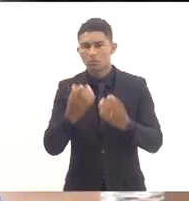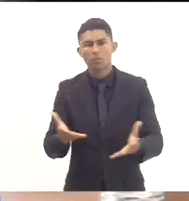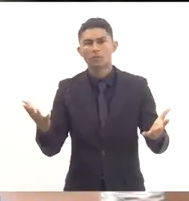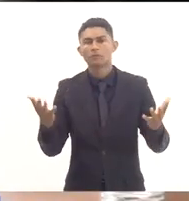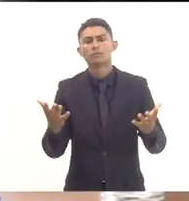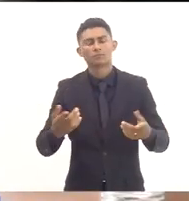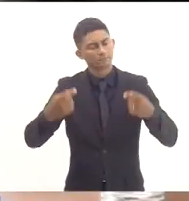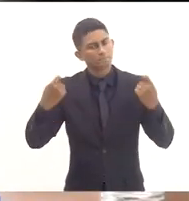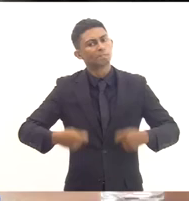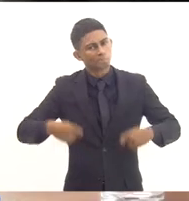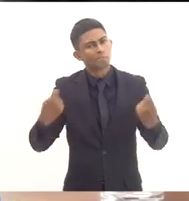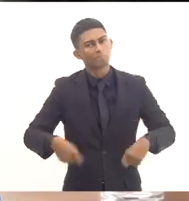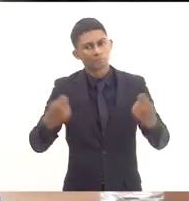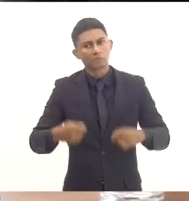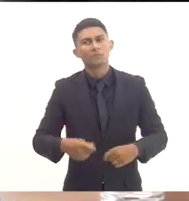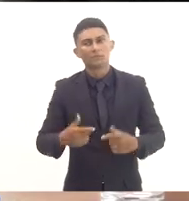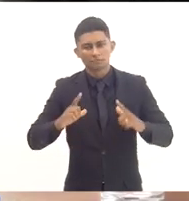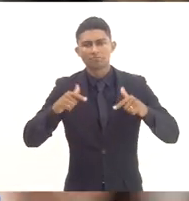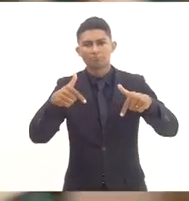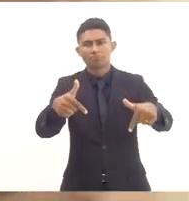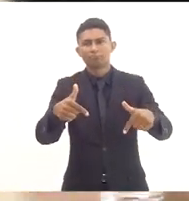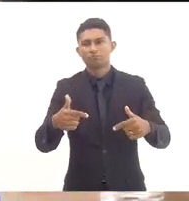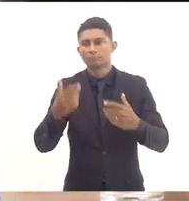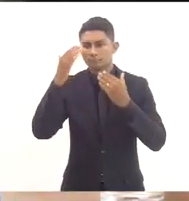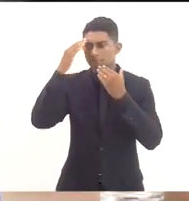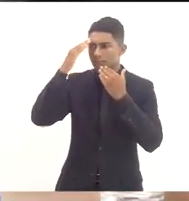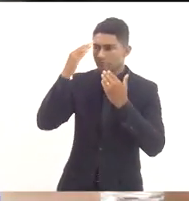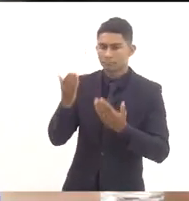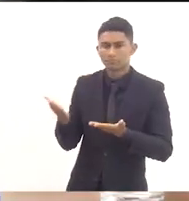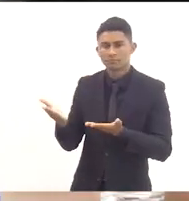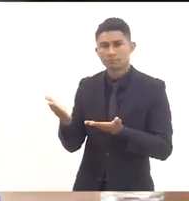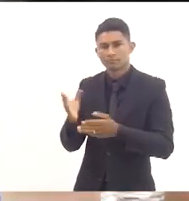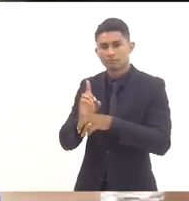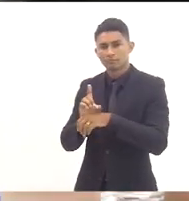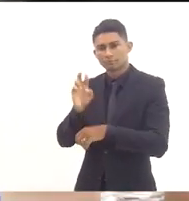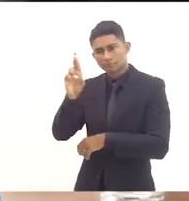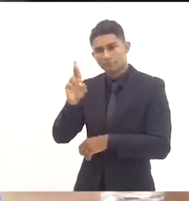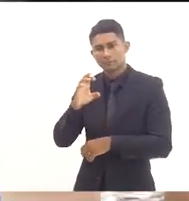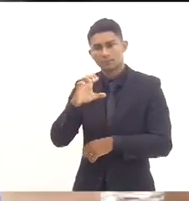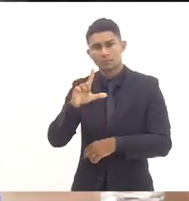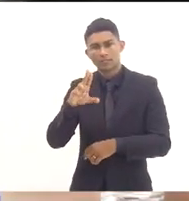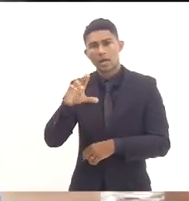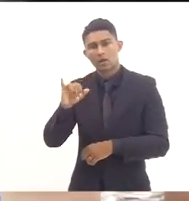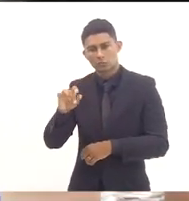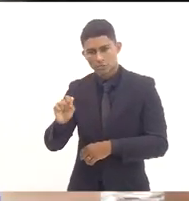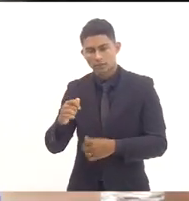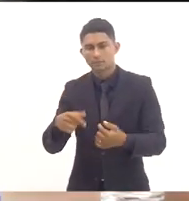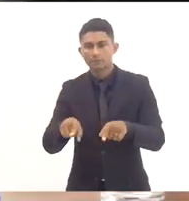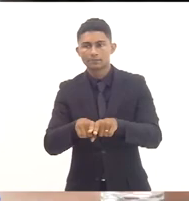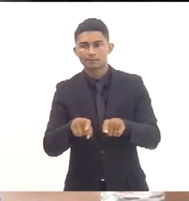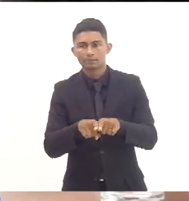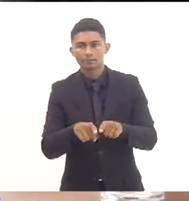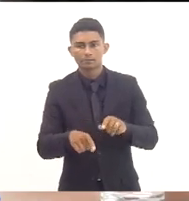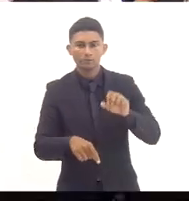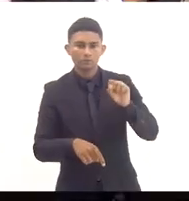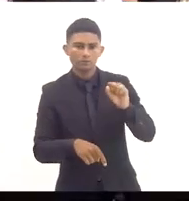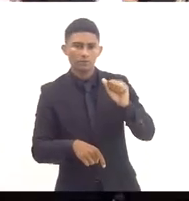e necessários que se passa isso quero agradecer a Doutora Cláudia a